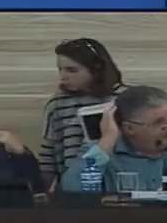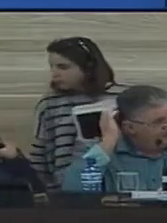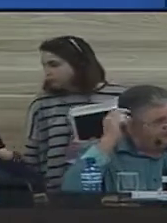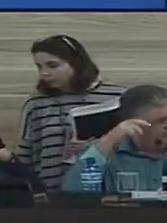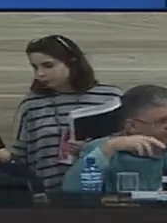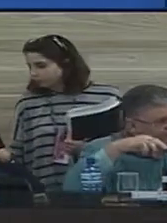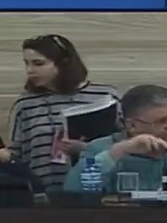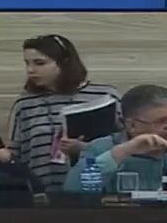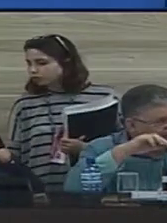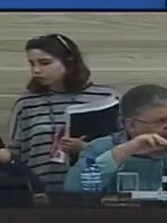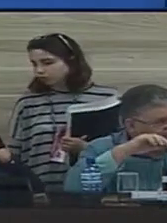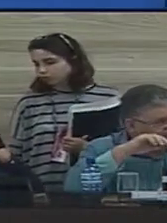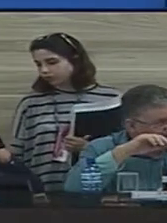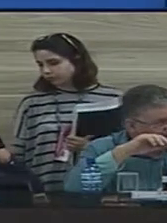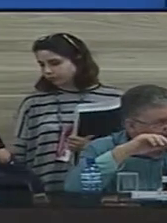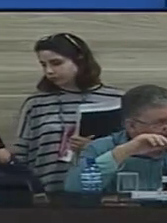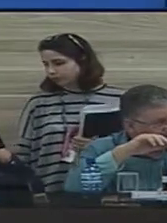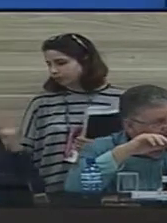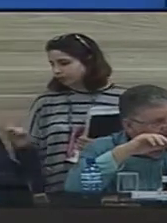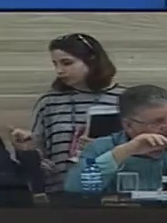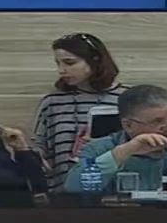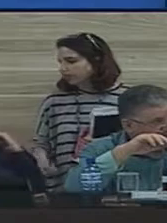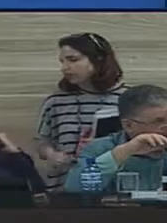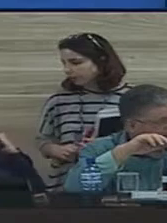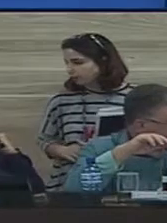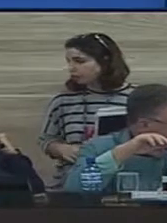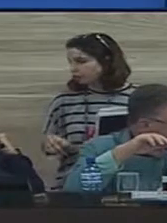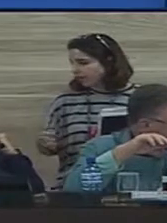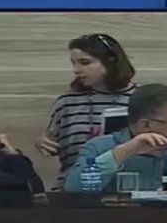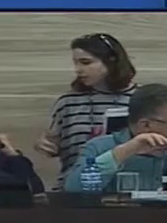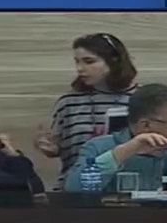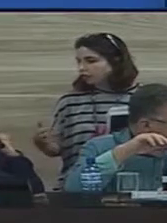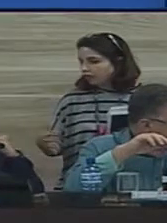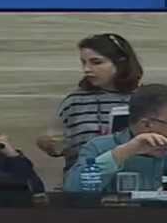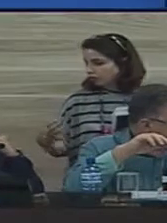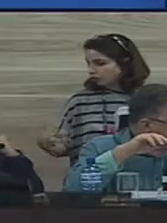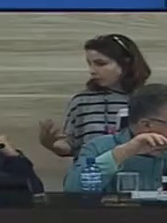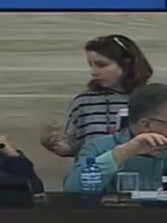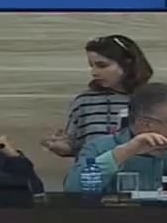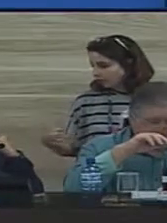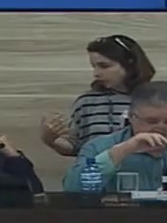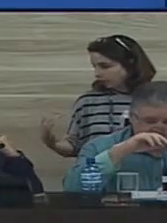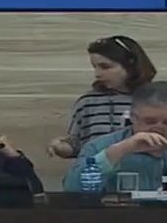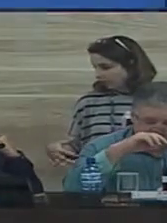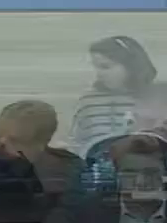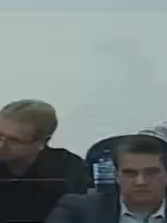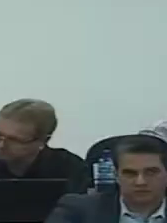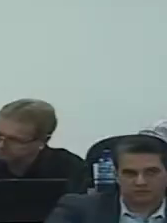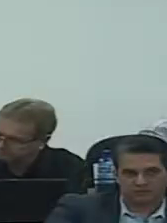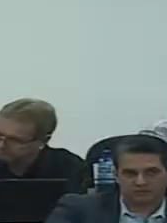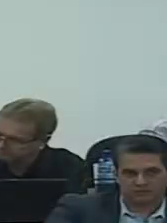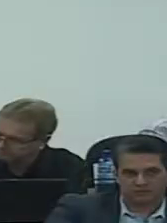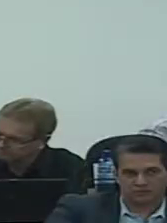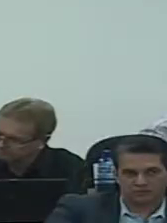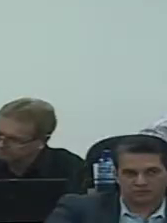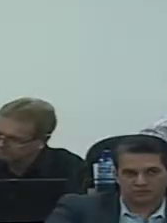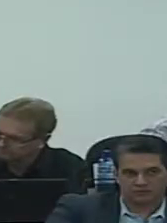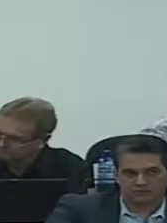da anuência dos líderes. Cleiton? Eu peço que... Sim!